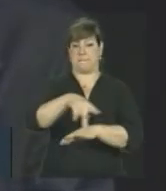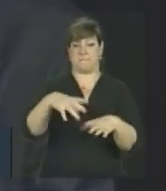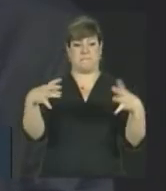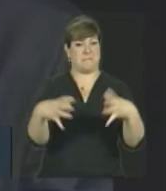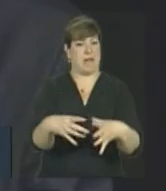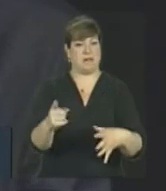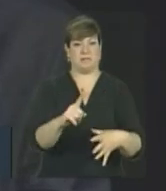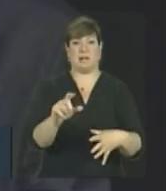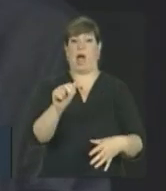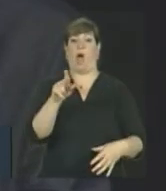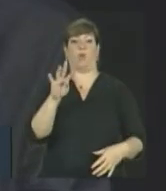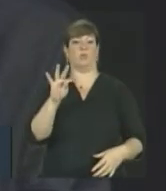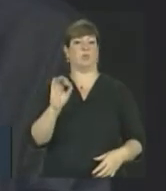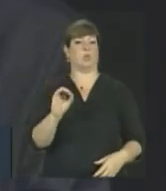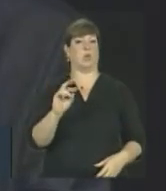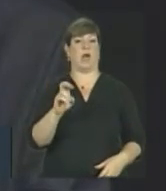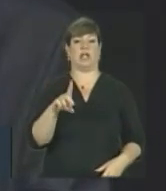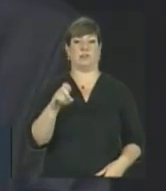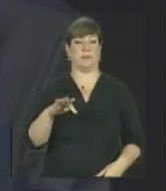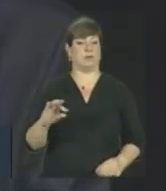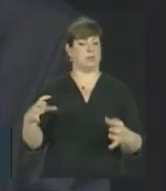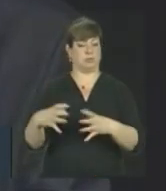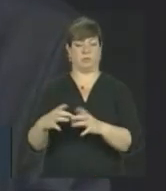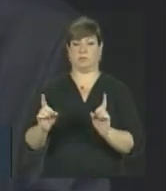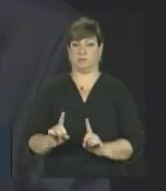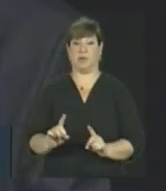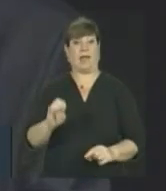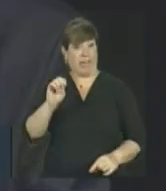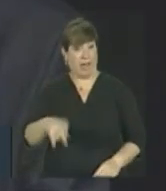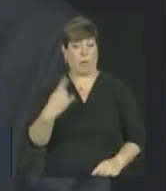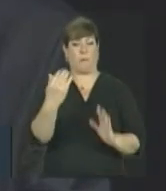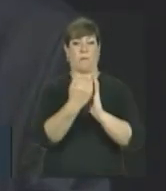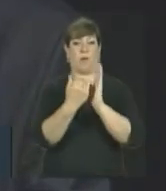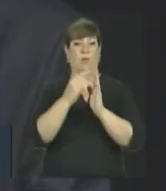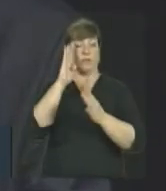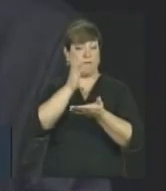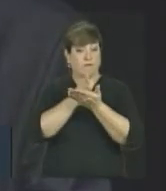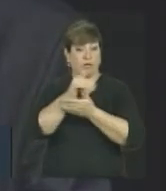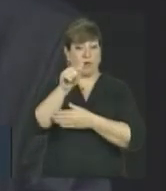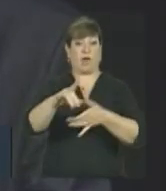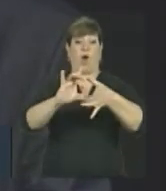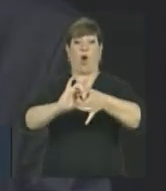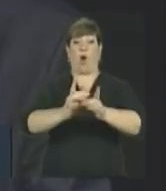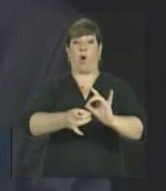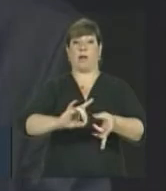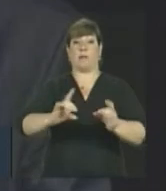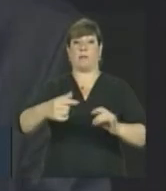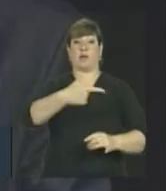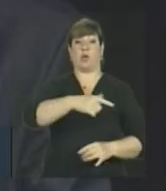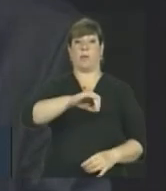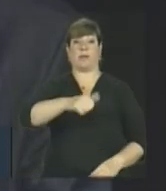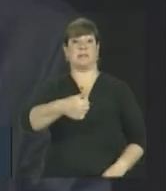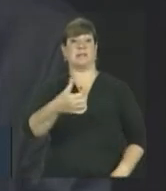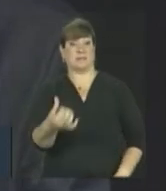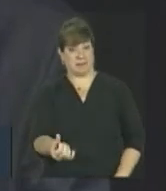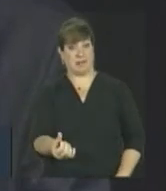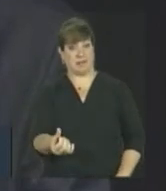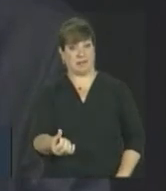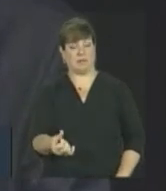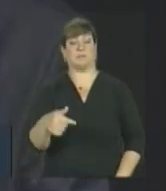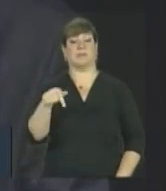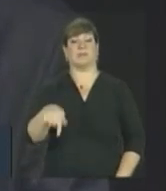o alto rendimento, é um programa que tem como foco as Olimpíadas de 2016.